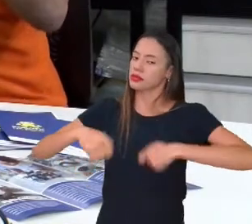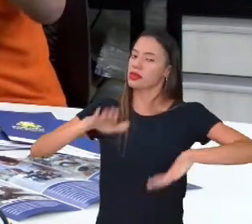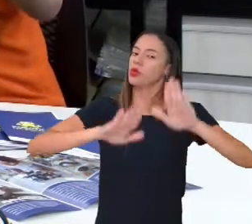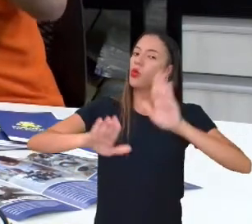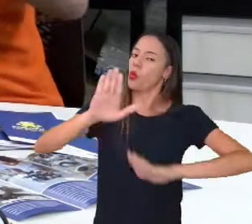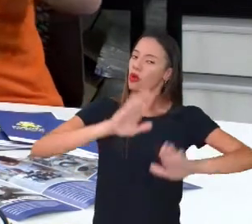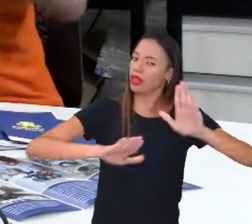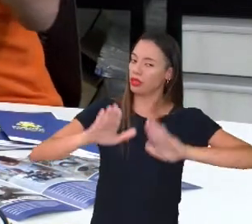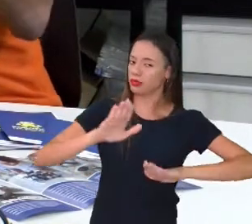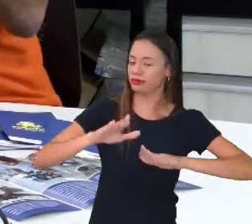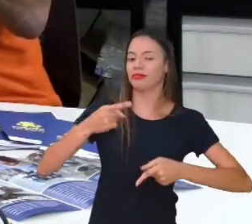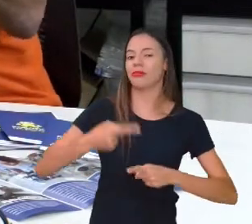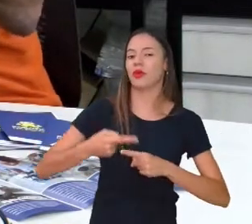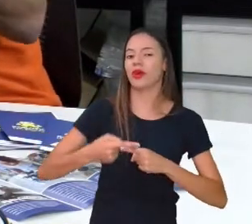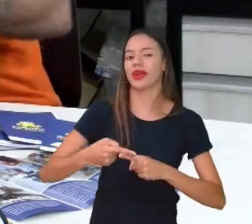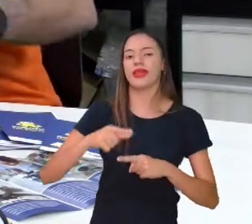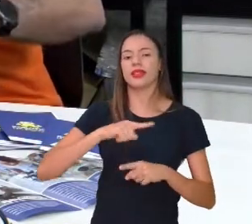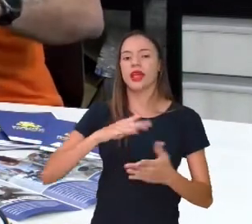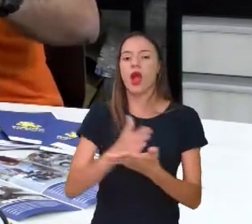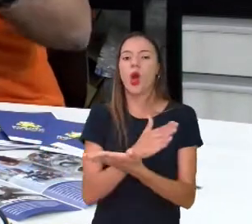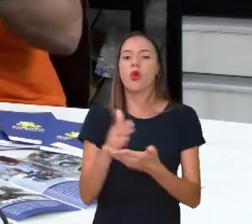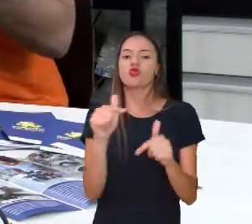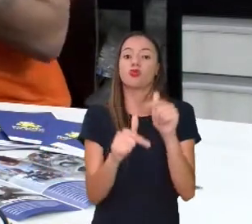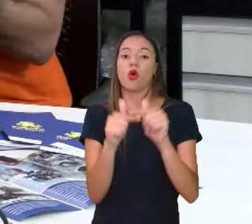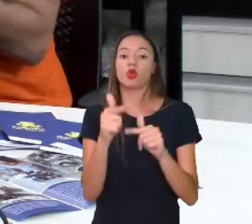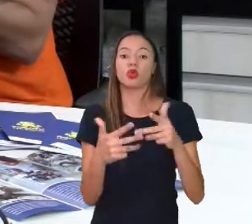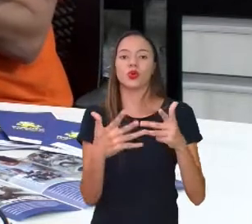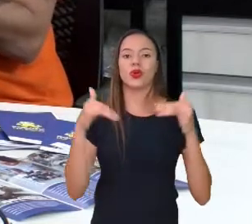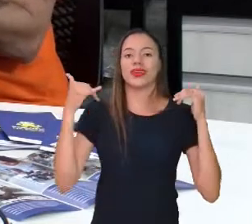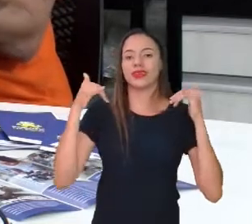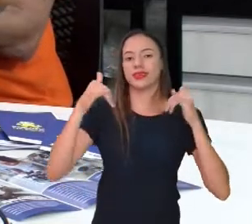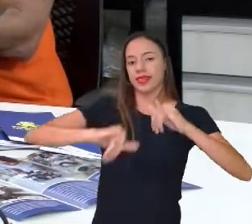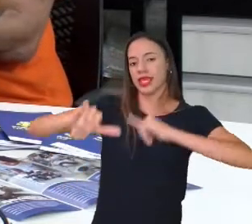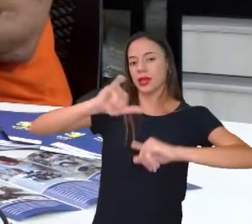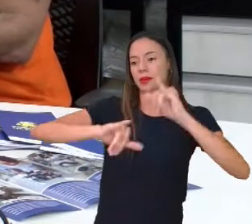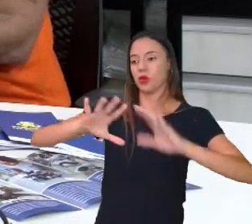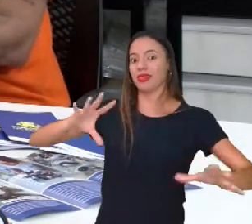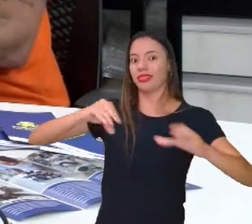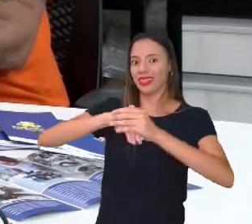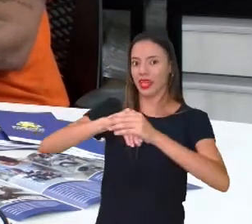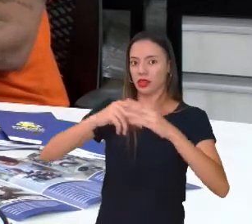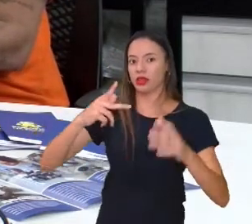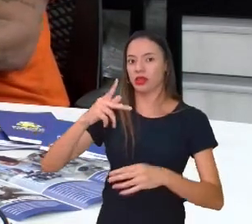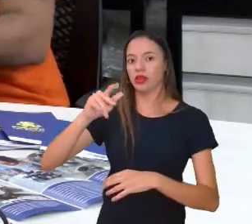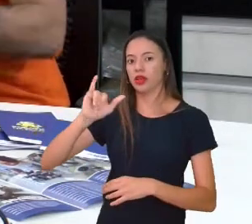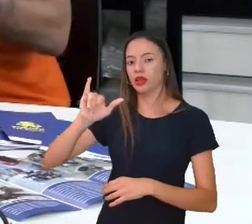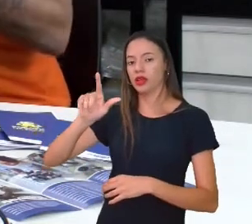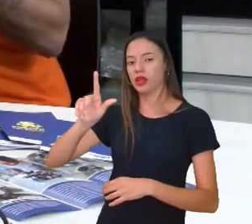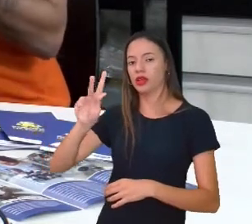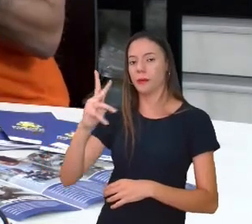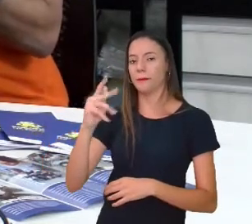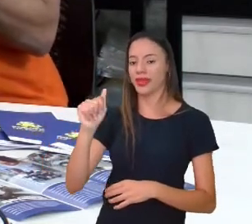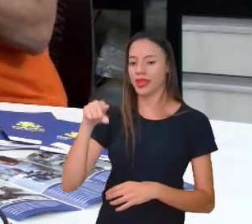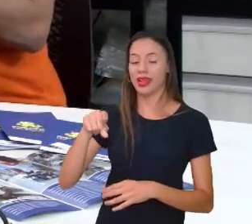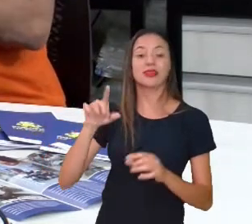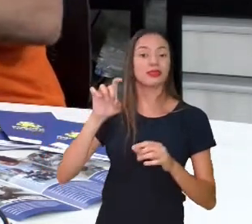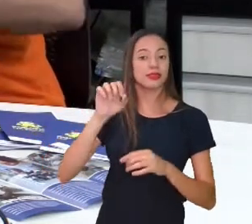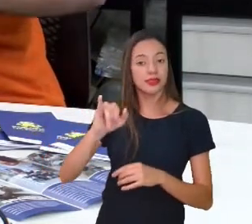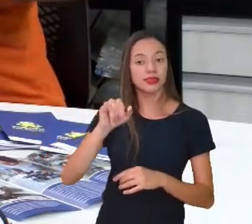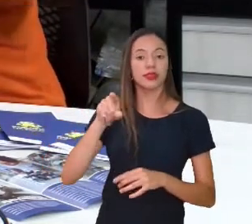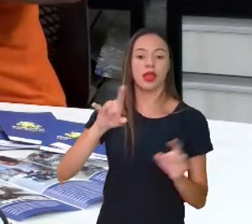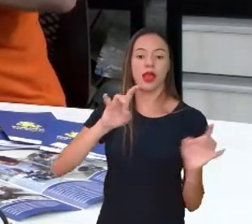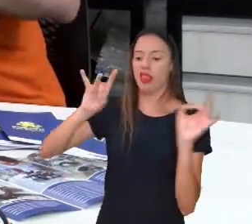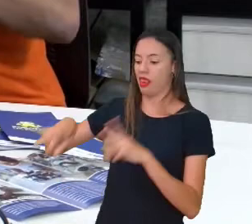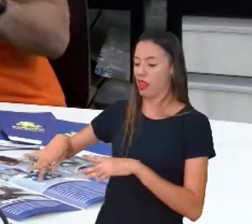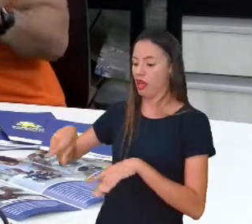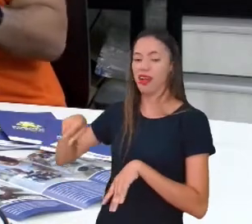seja, existem produtos químicos ali que aquela pilha sendo descartada de forma inadequada, ela vai poluir o